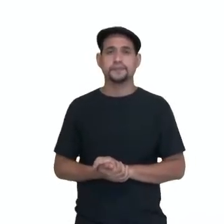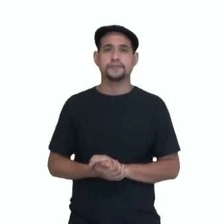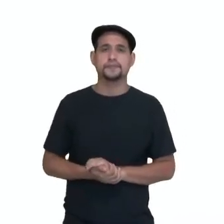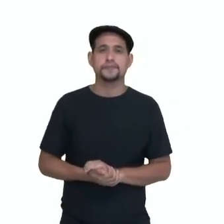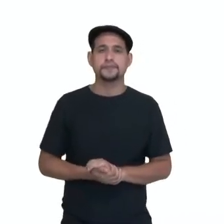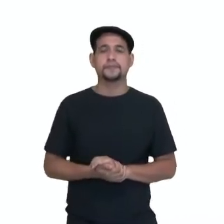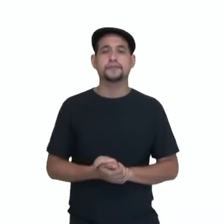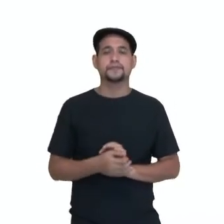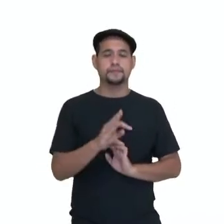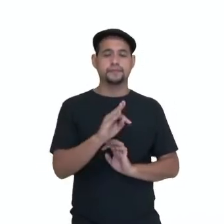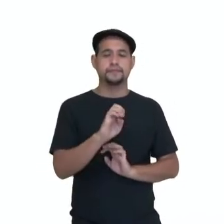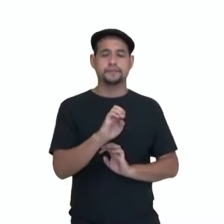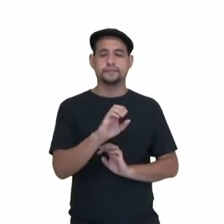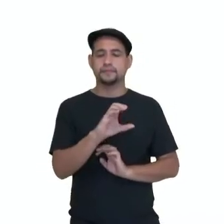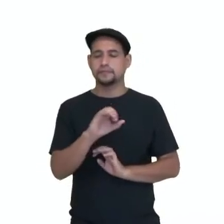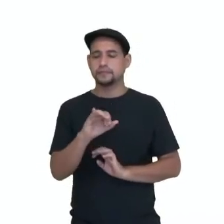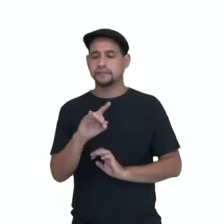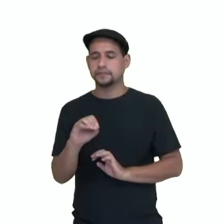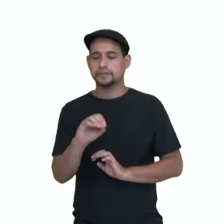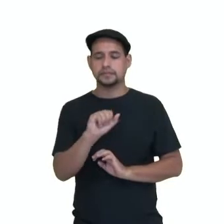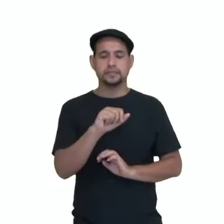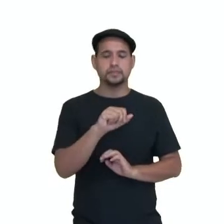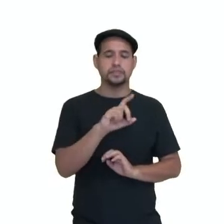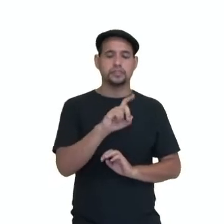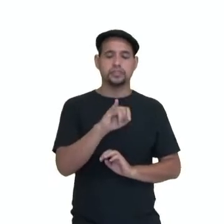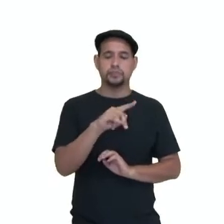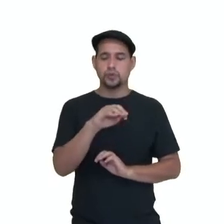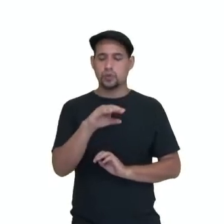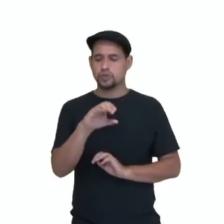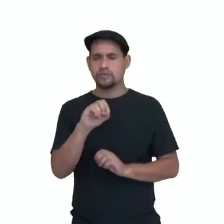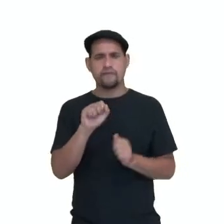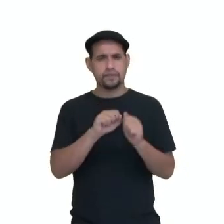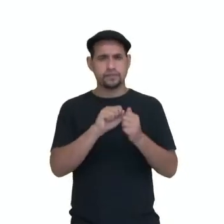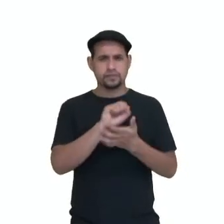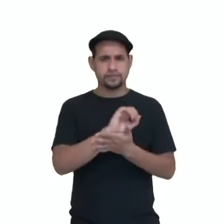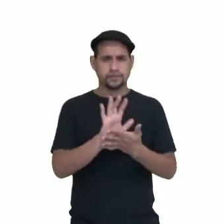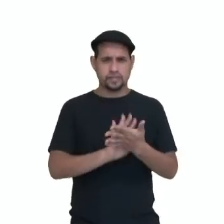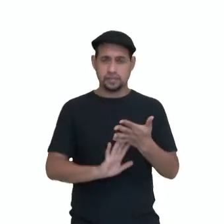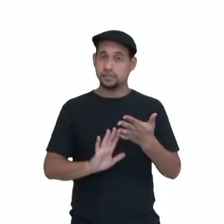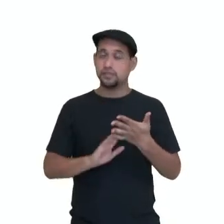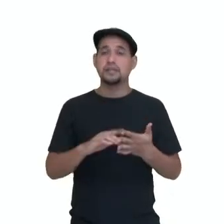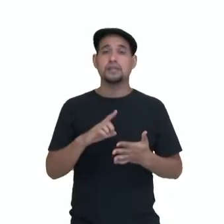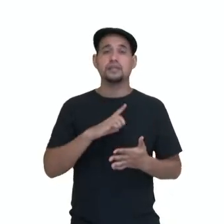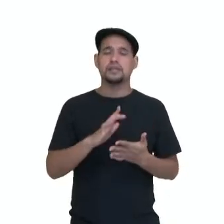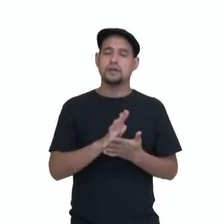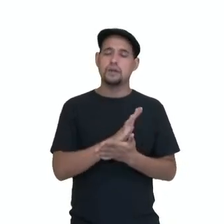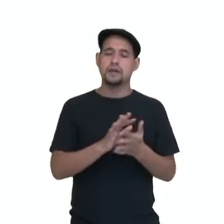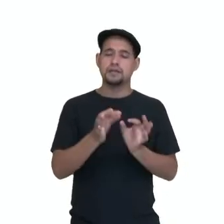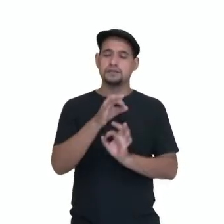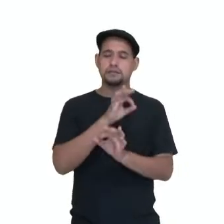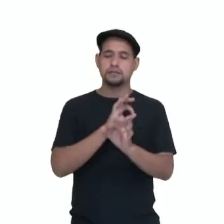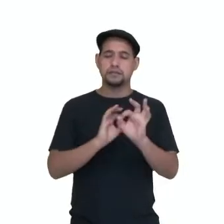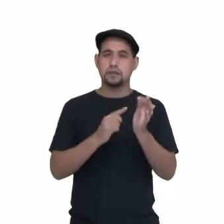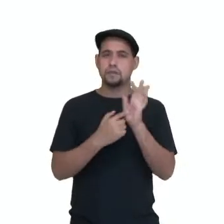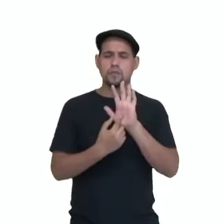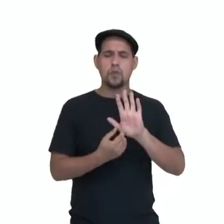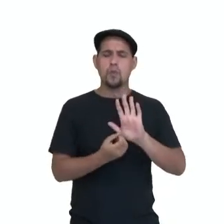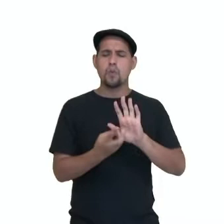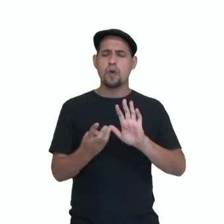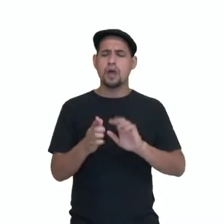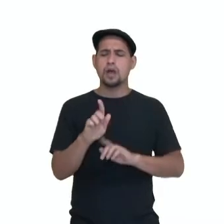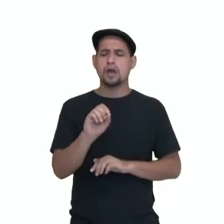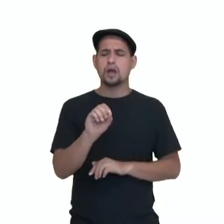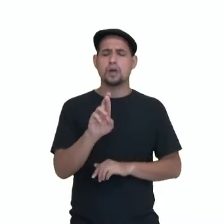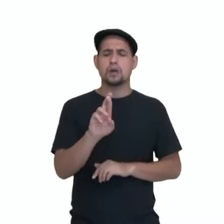O tecido adiposo. Vamos lá para uma atividade. No tecido adiposo existem células que apresentam grande quantidade de gordura em